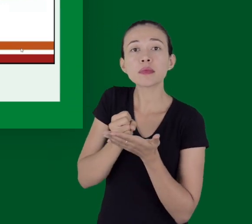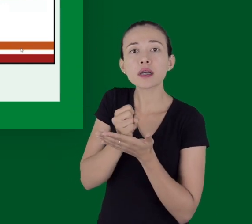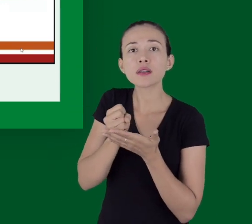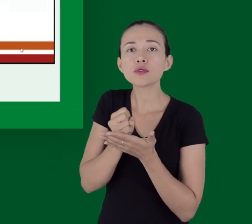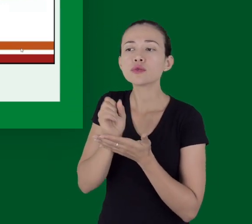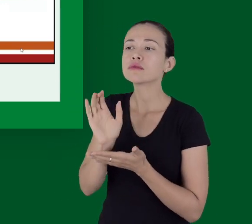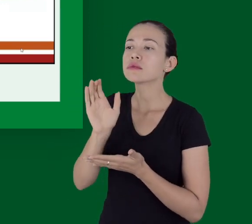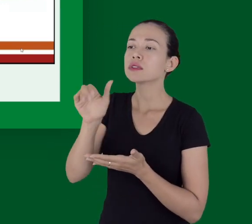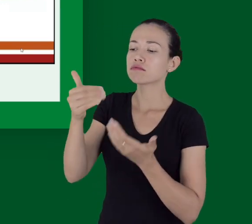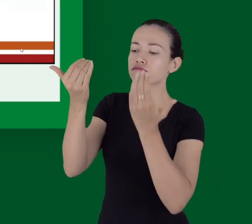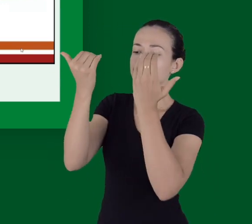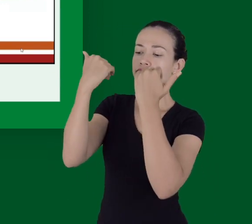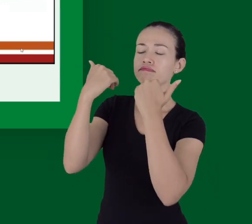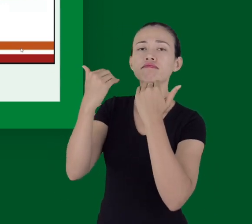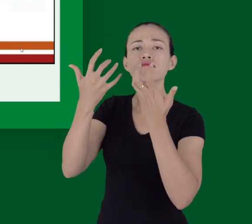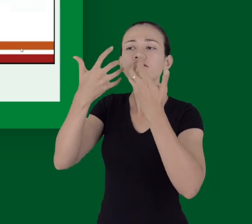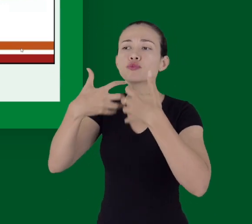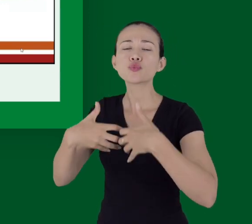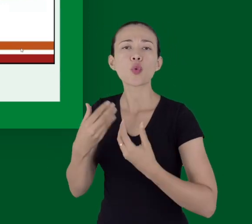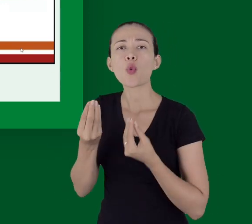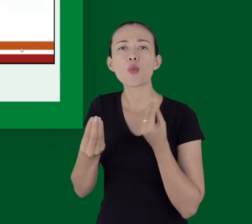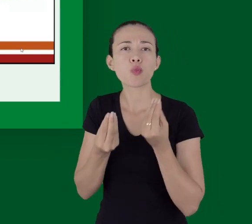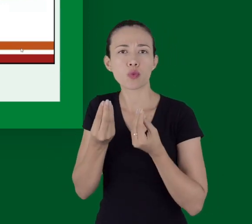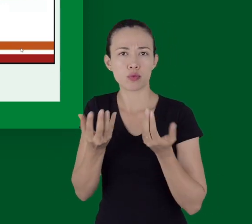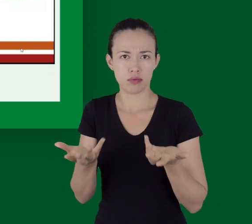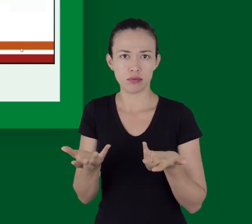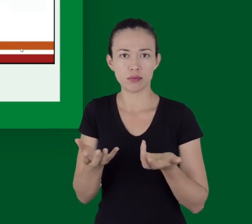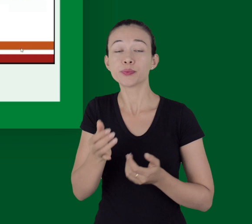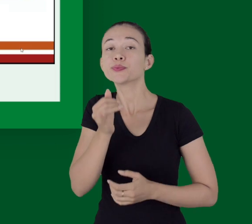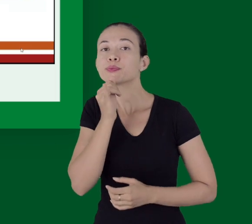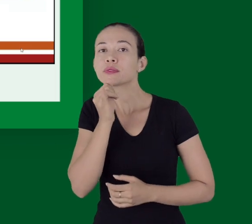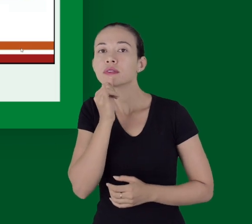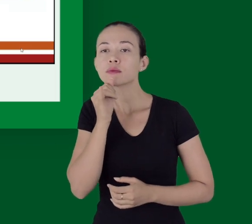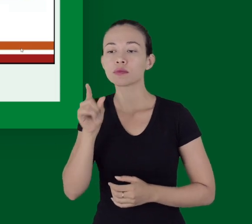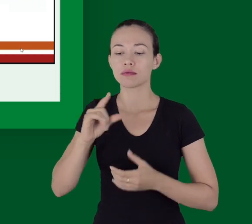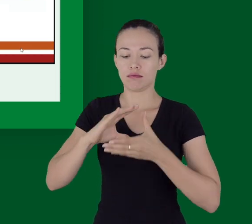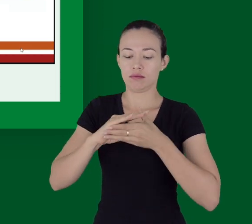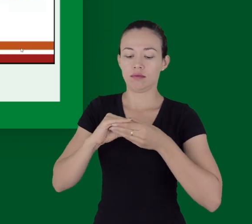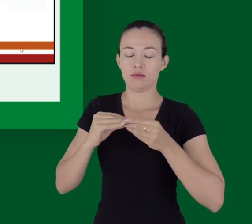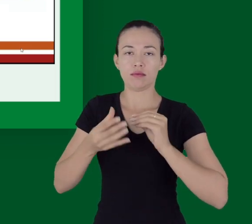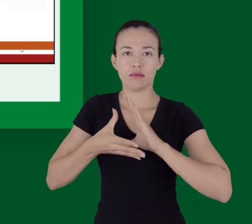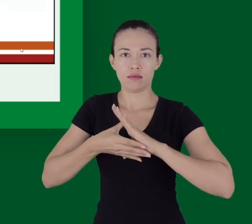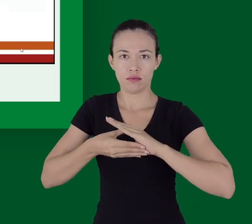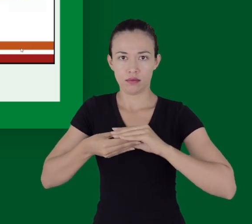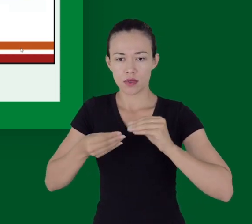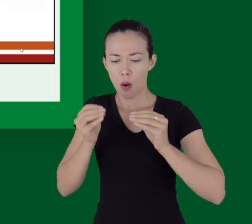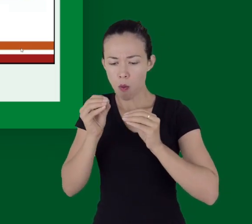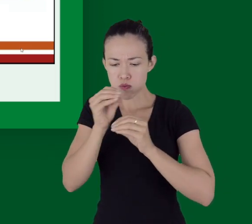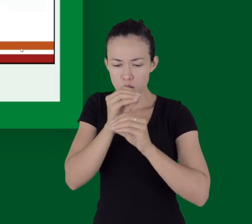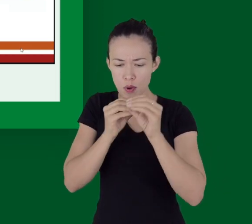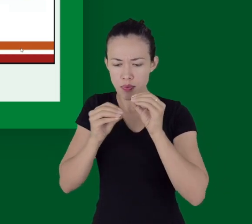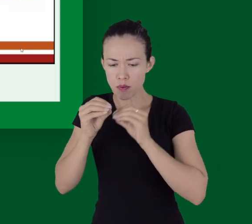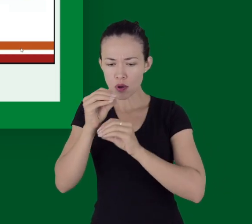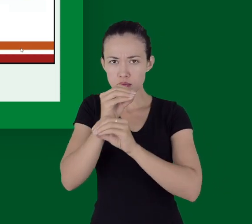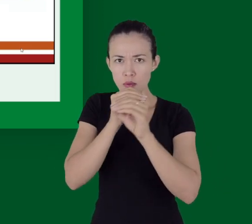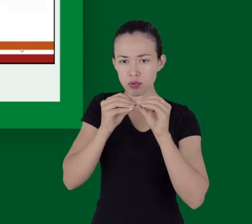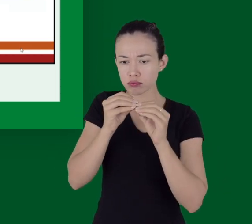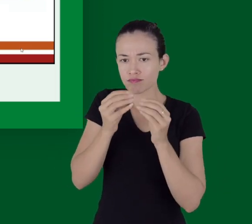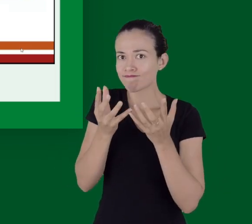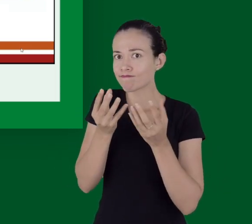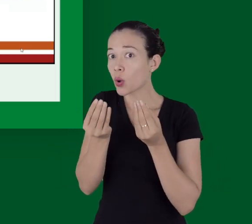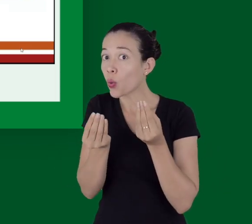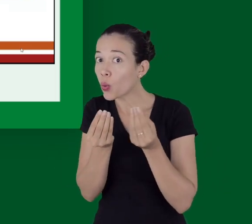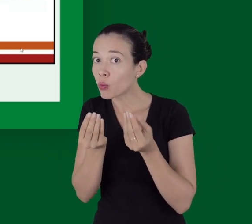quem vai agir ali é o AS, o clopidogrel, que são antiagregantes plaquetários, para evitar que essa plaqueta agregue. Se ela